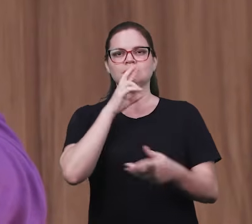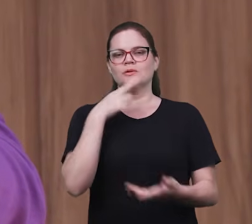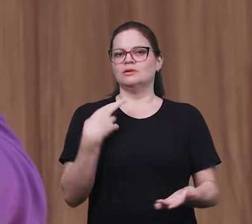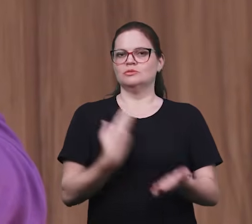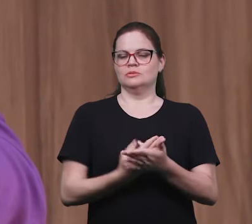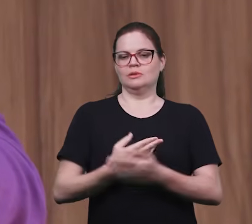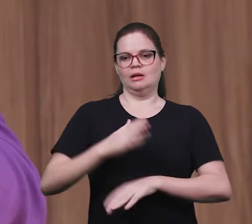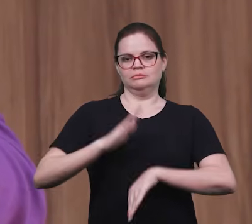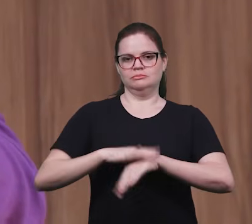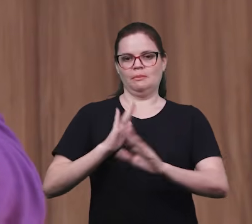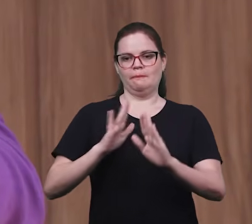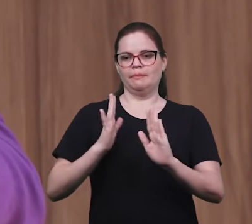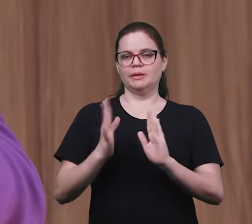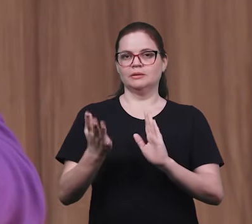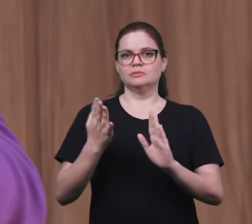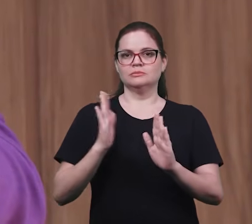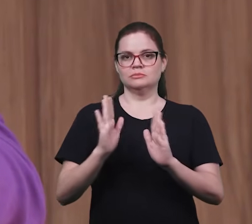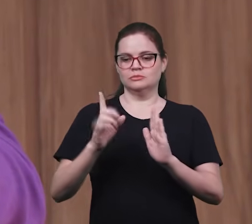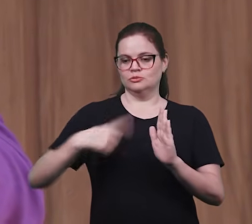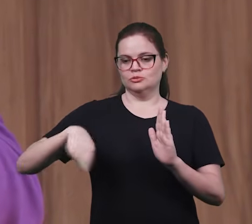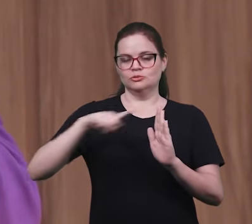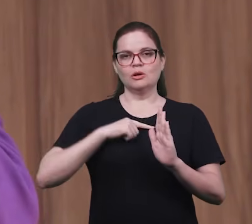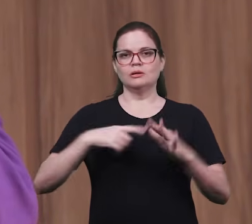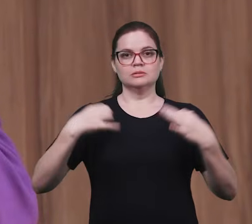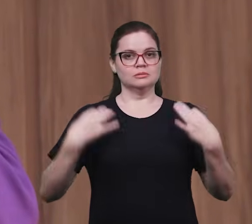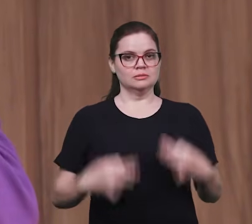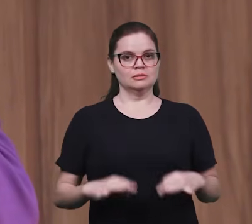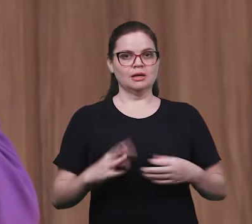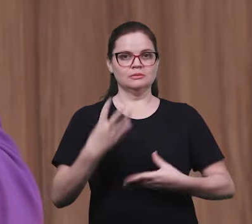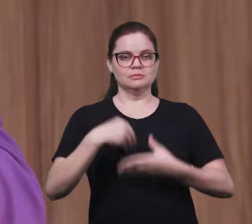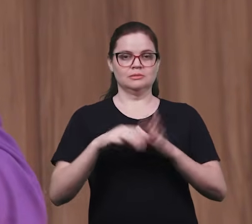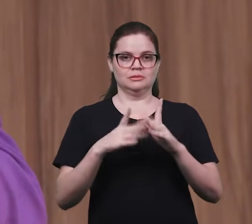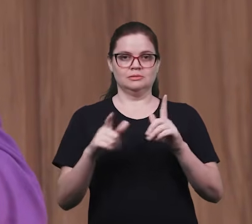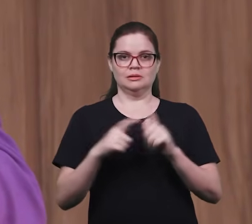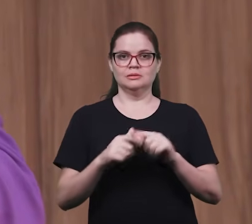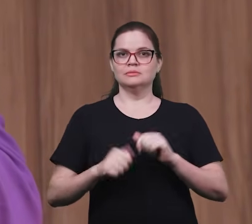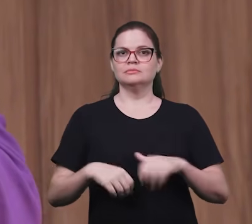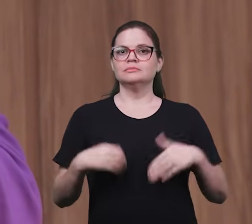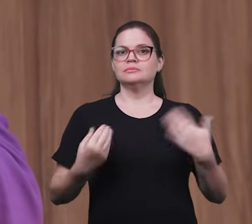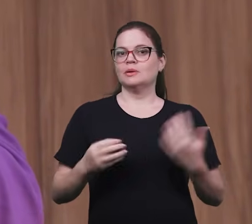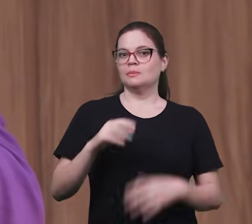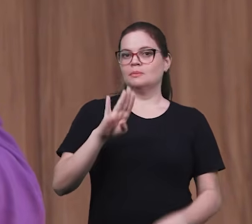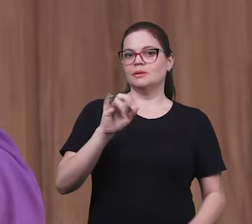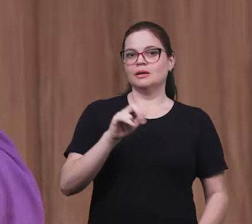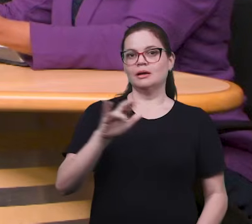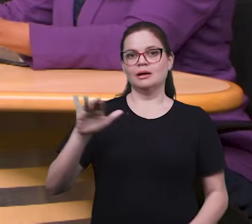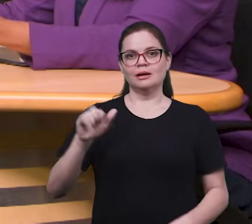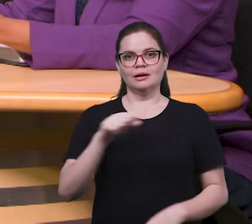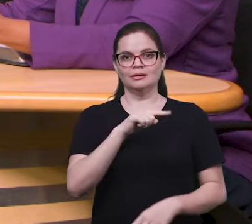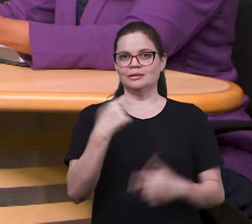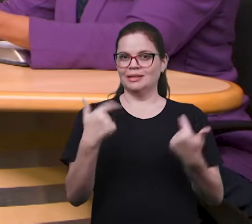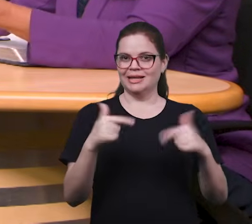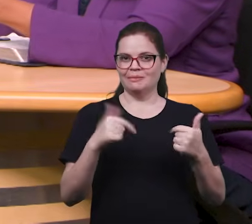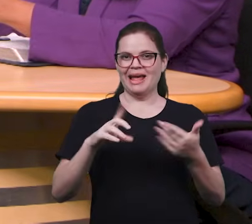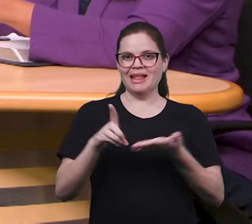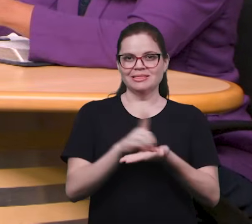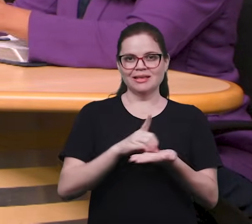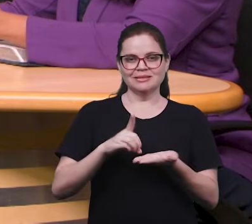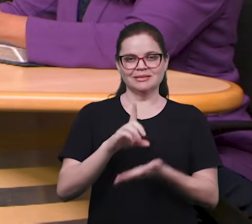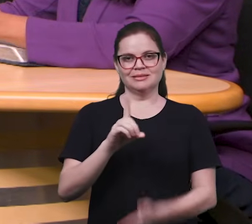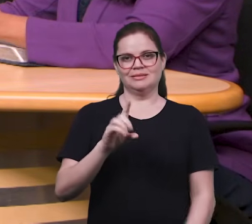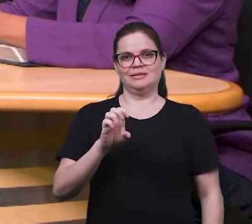tempo, posicionados na obra do Senhor. Então, Bianca não trabalha como designer,